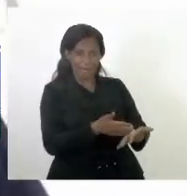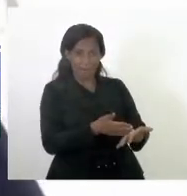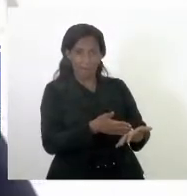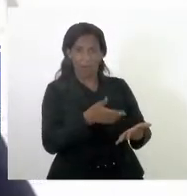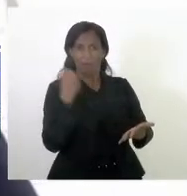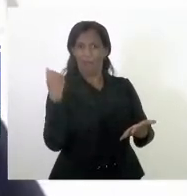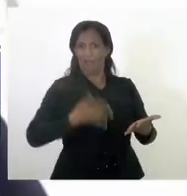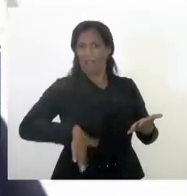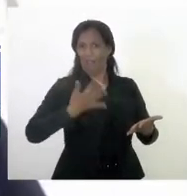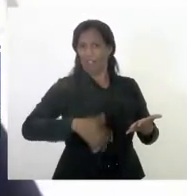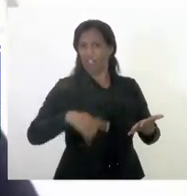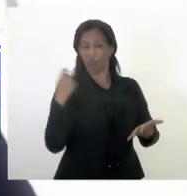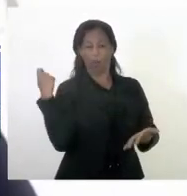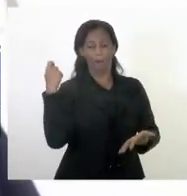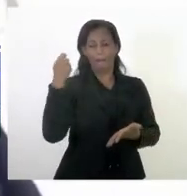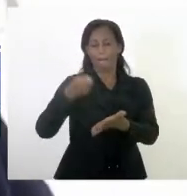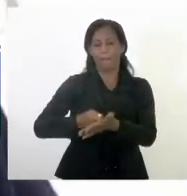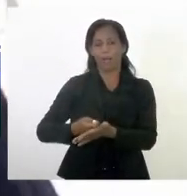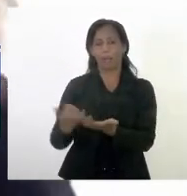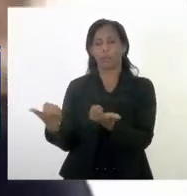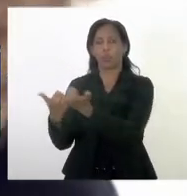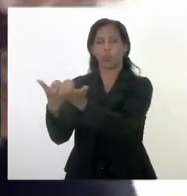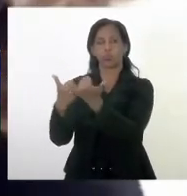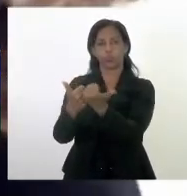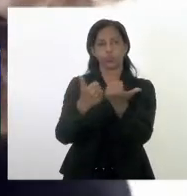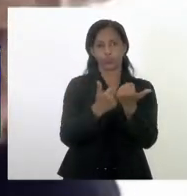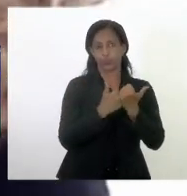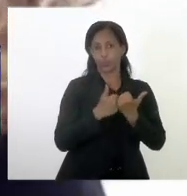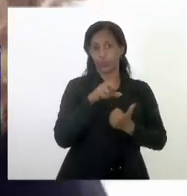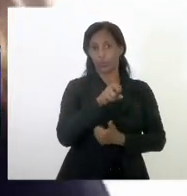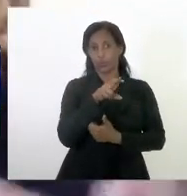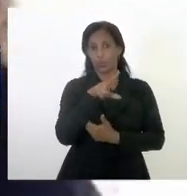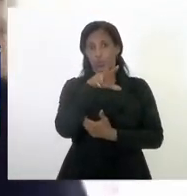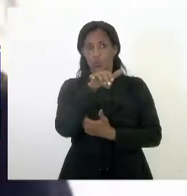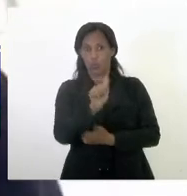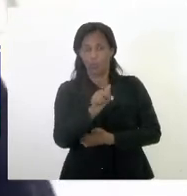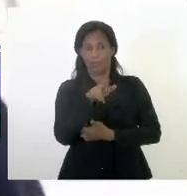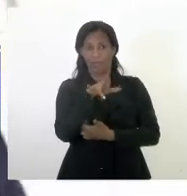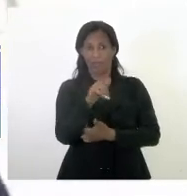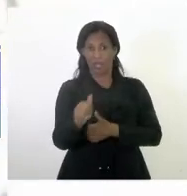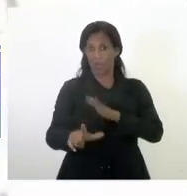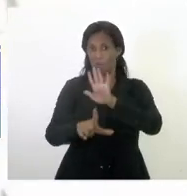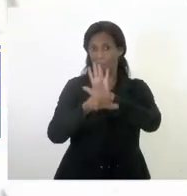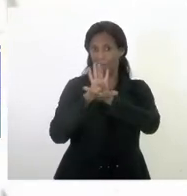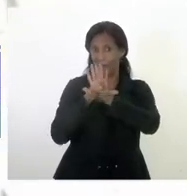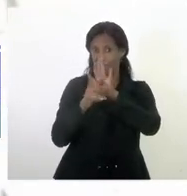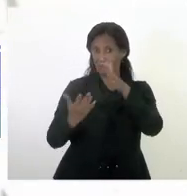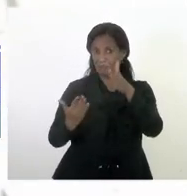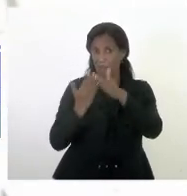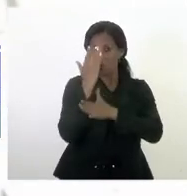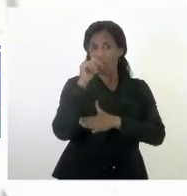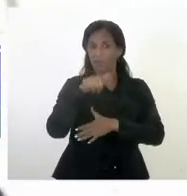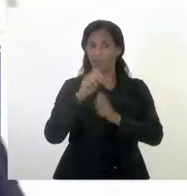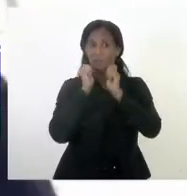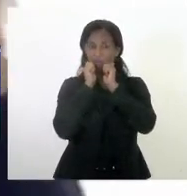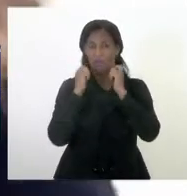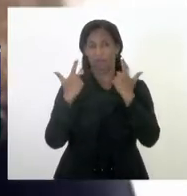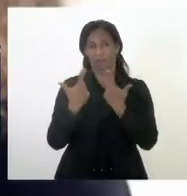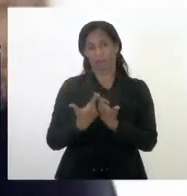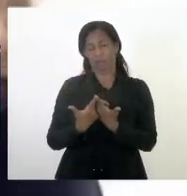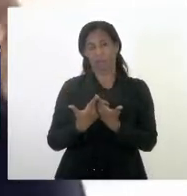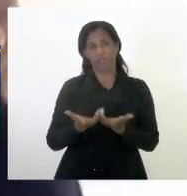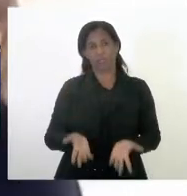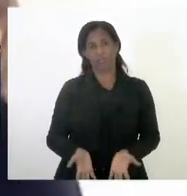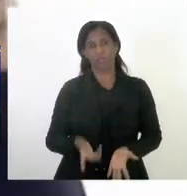o pagamento efetivo do auxílio do Supera Rio, uma lei aprovada por essa casa. Então, há aí